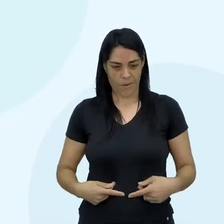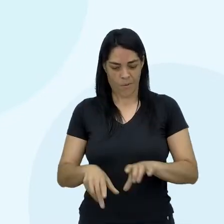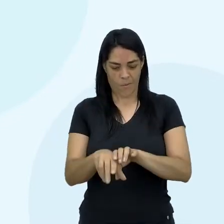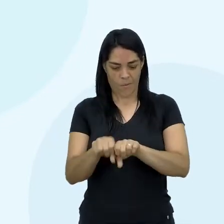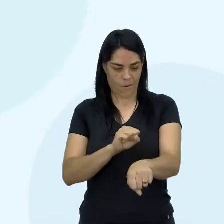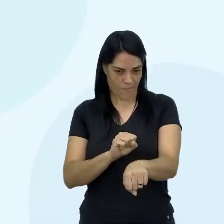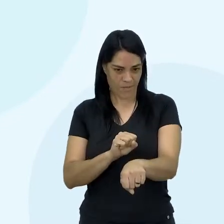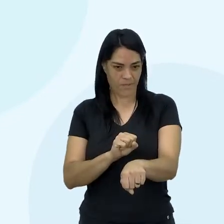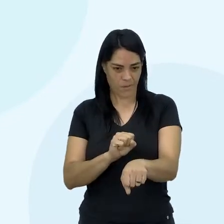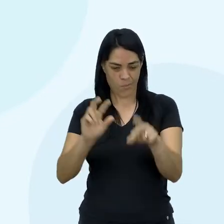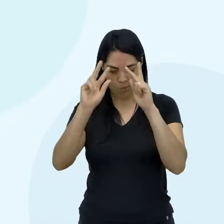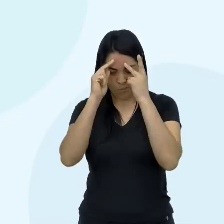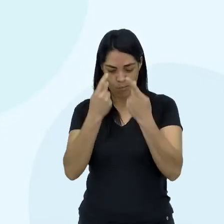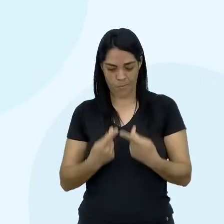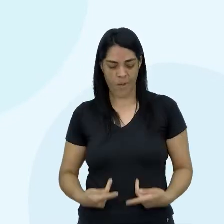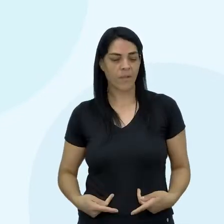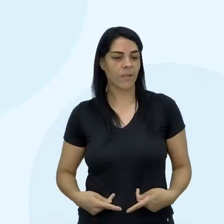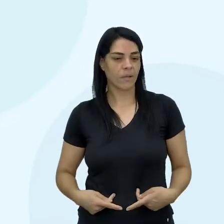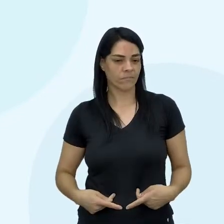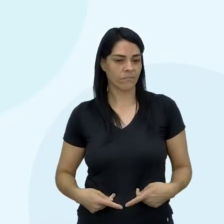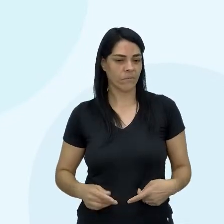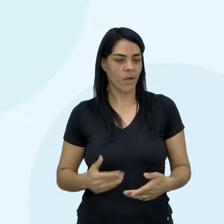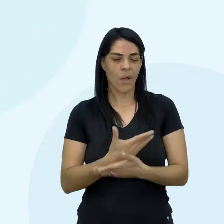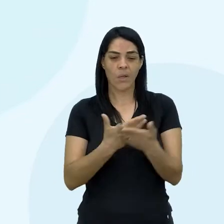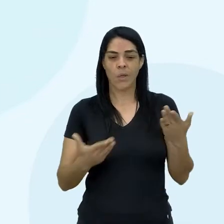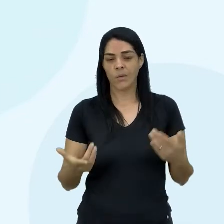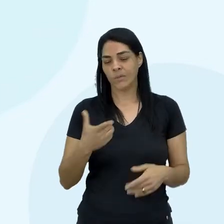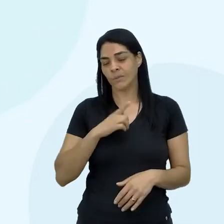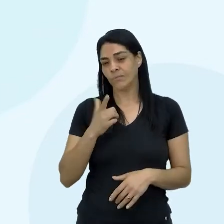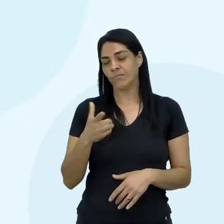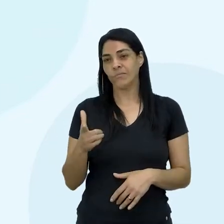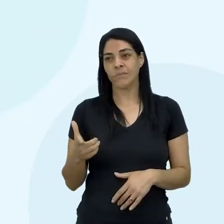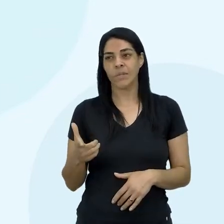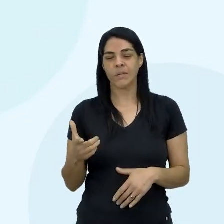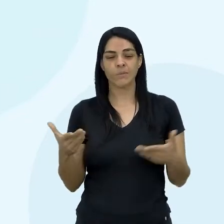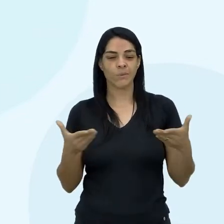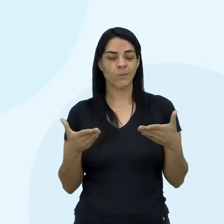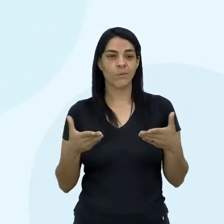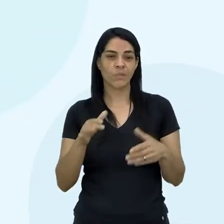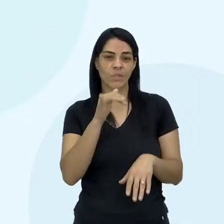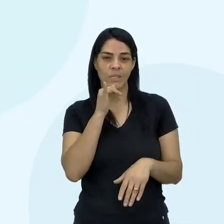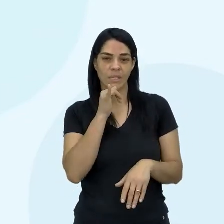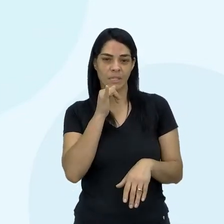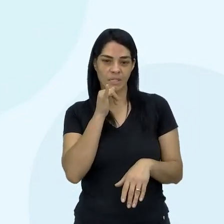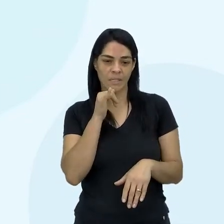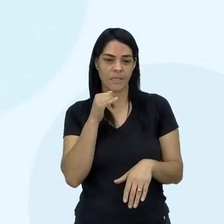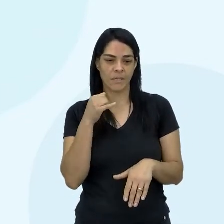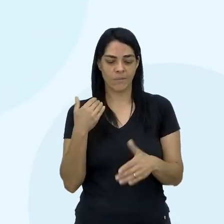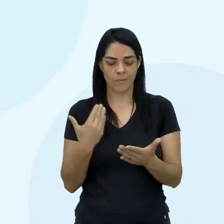ouvindo. Quer dizer, nós não temos hoje que trabalharmos os nossos